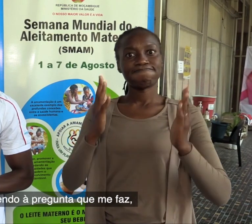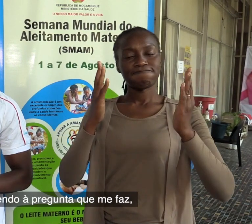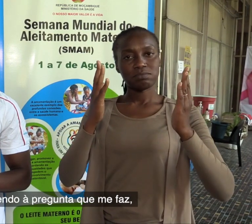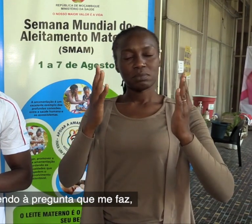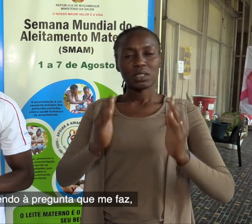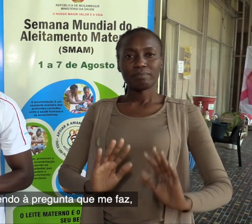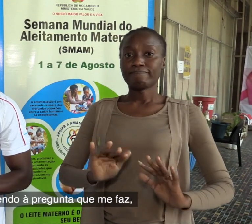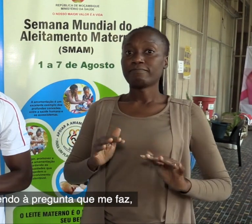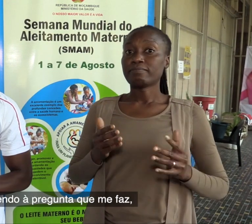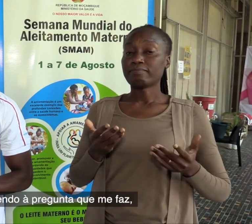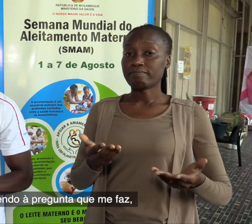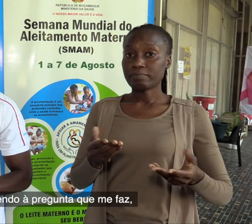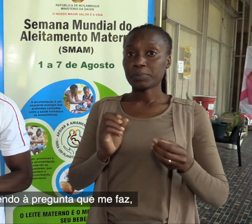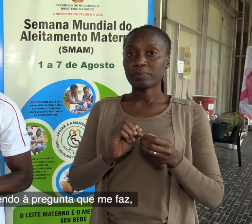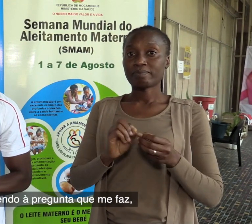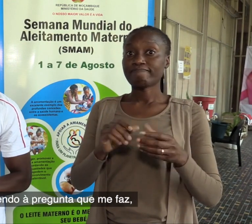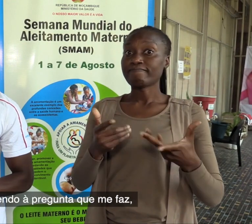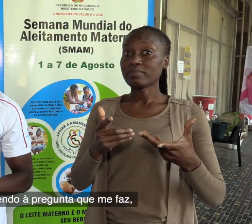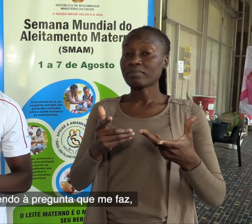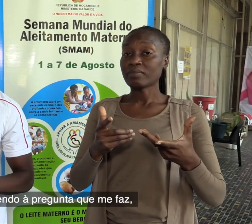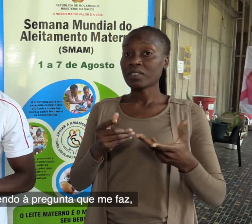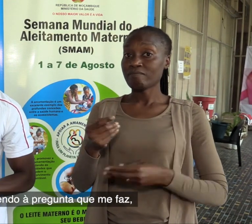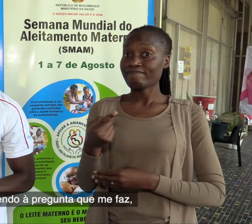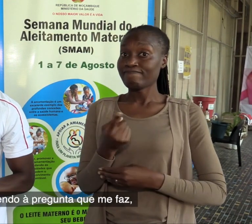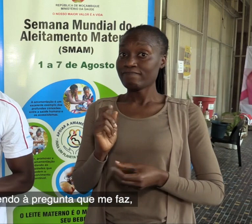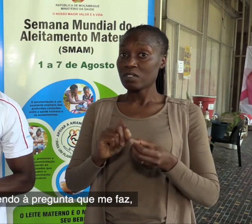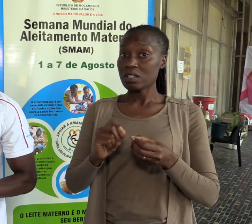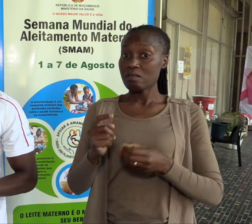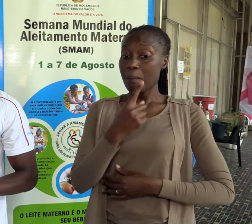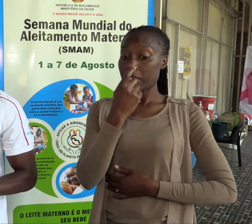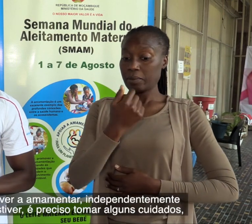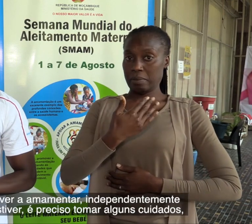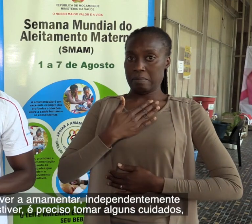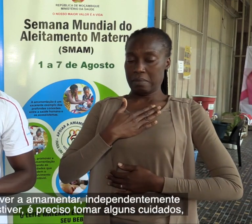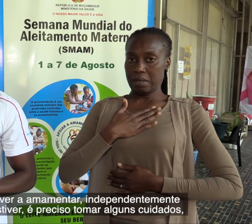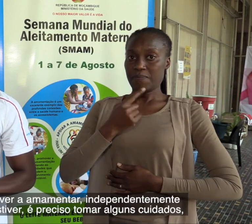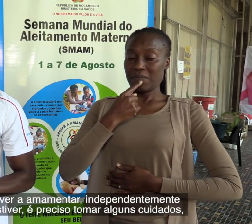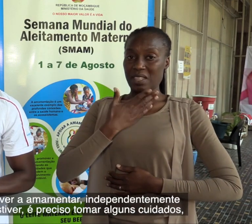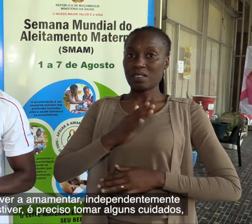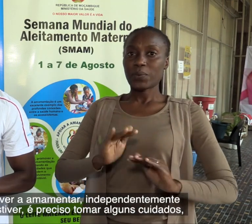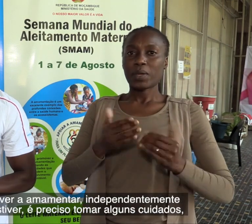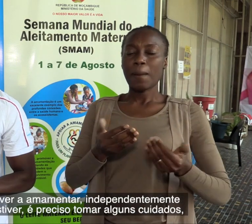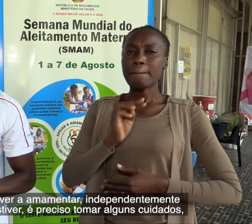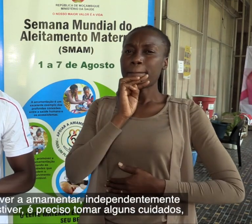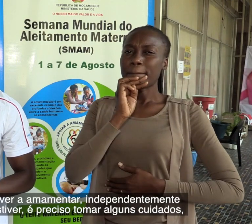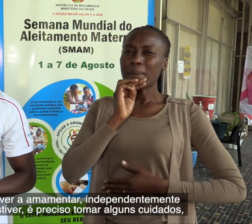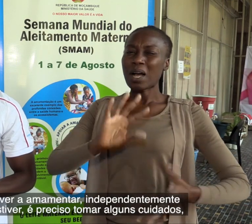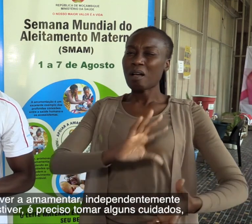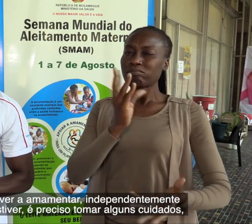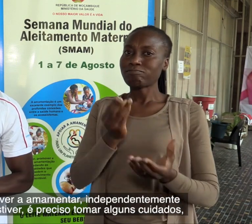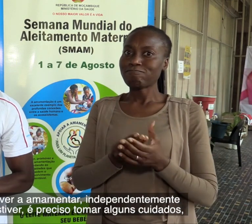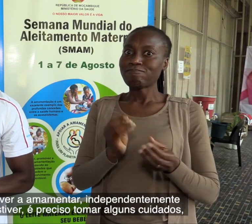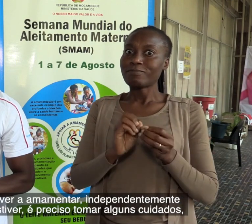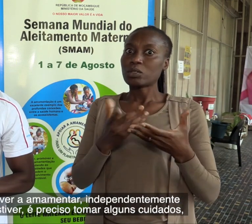Indo diretamente à pergunta que me coloca é que toda mãe que estiver a